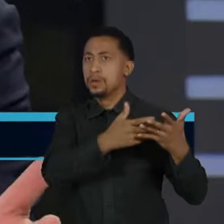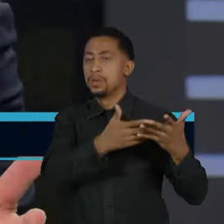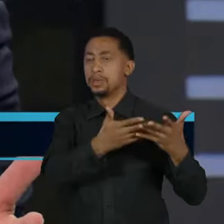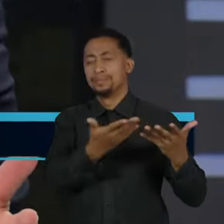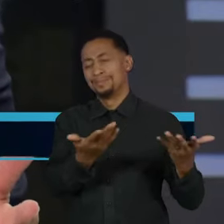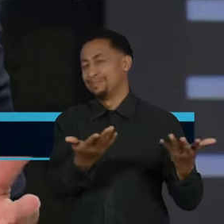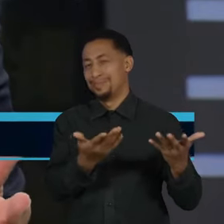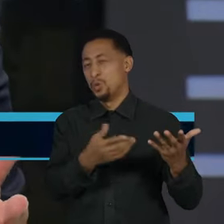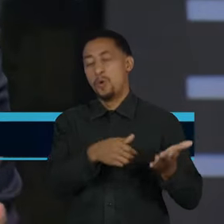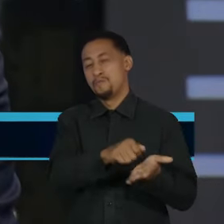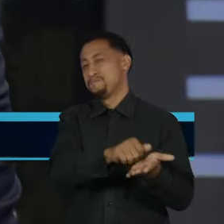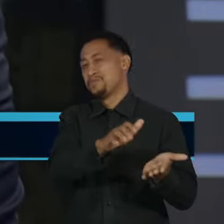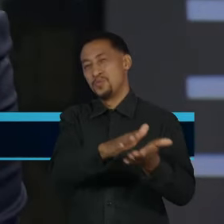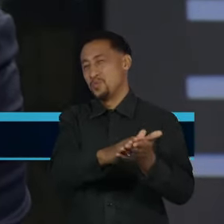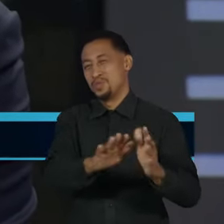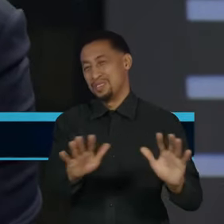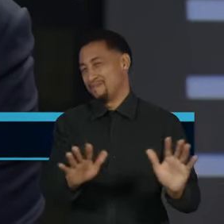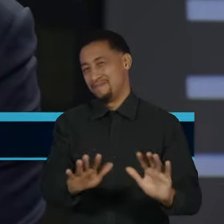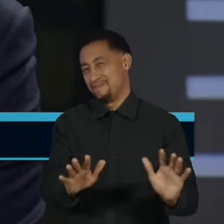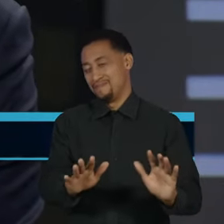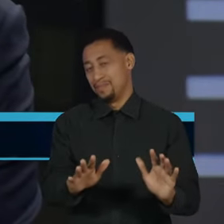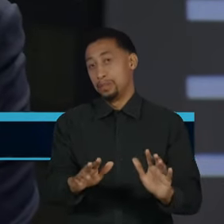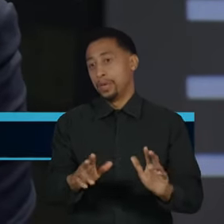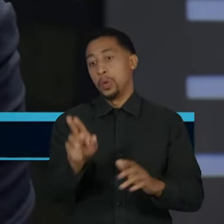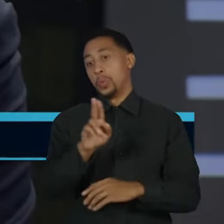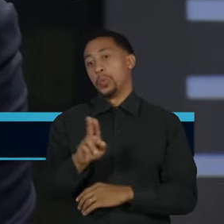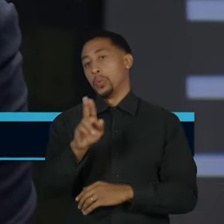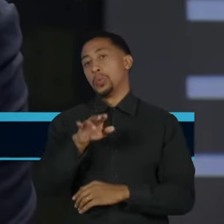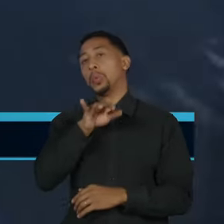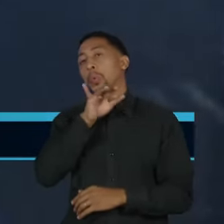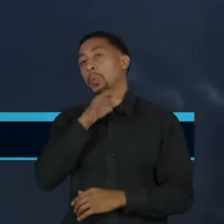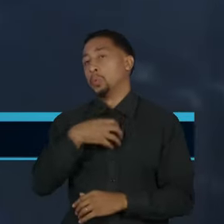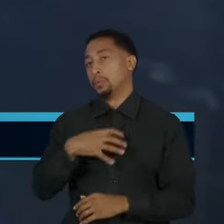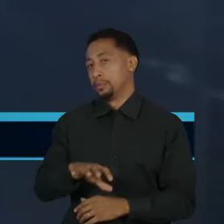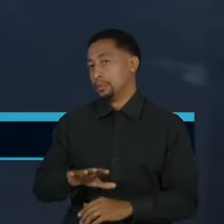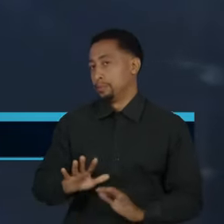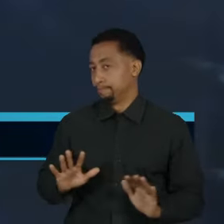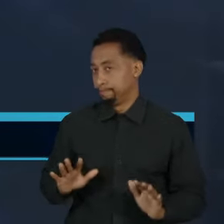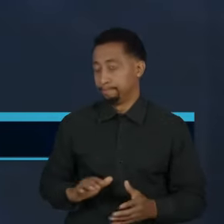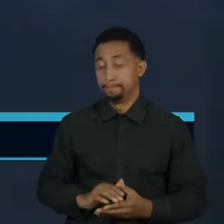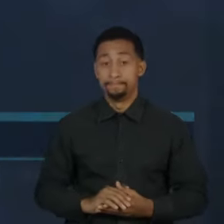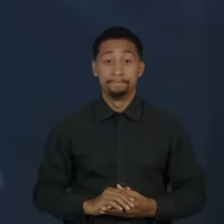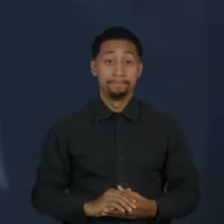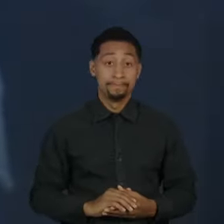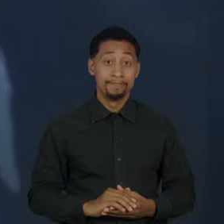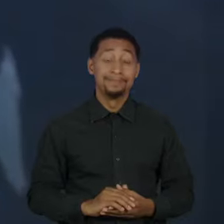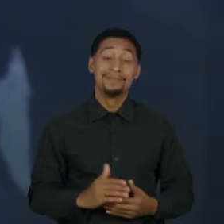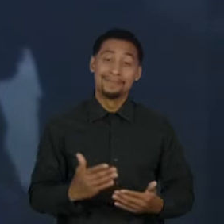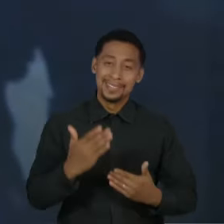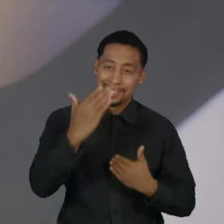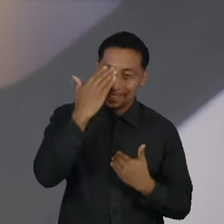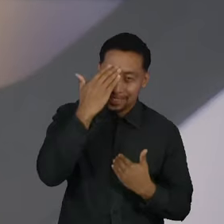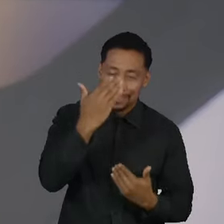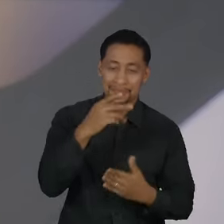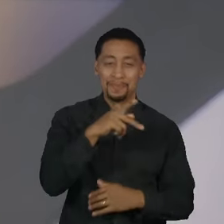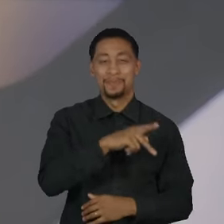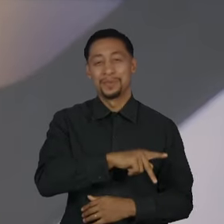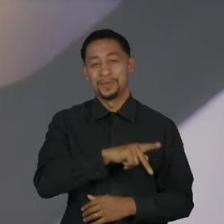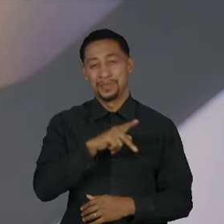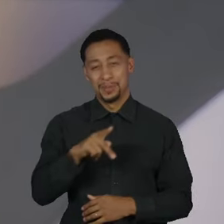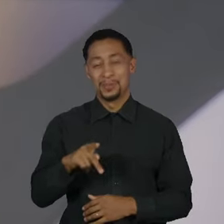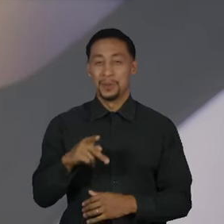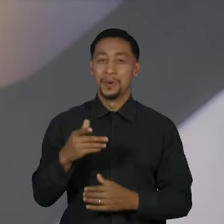para a plataforma, certo, pelo mau uso dela. E nós agradecemos a presença da professora de